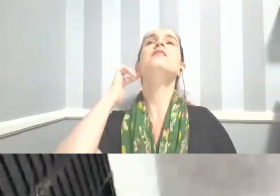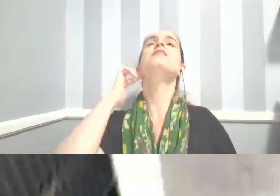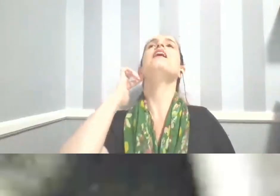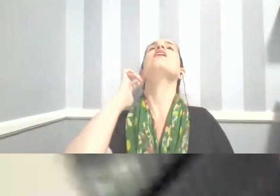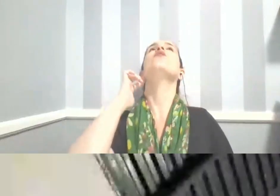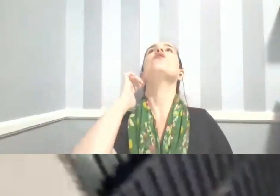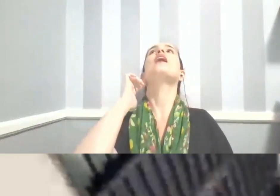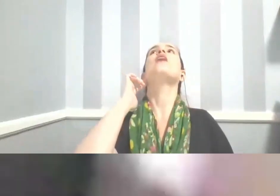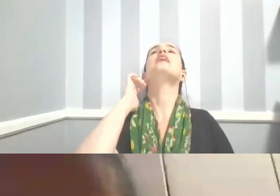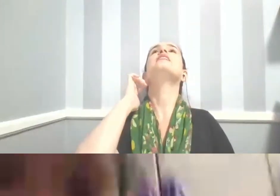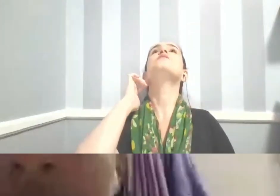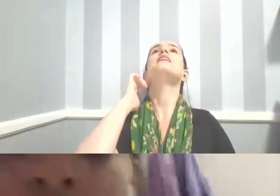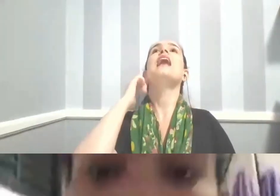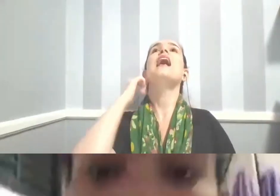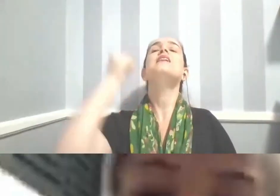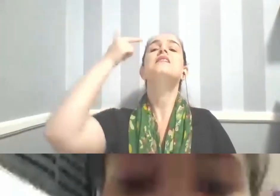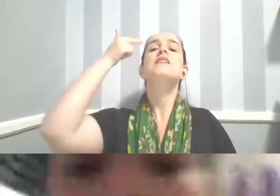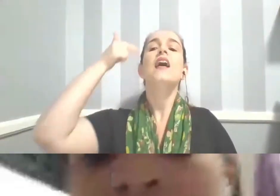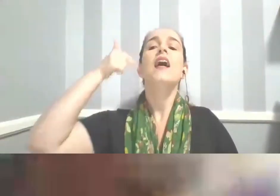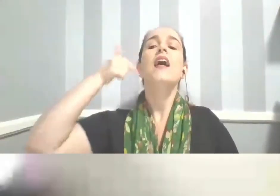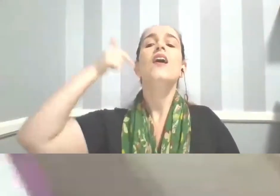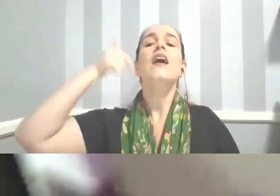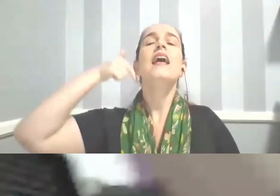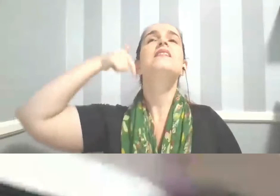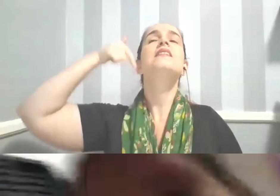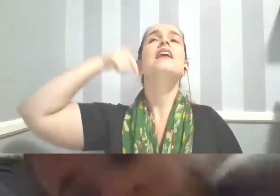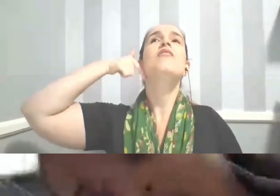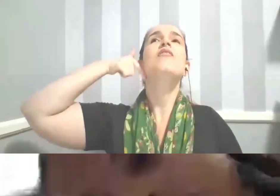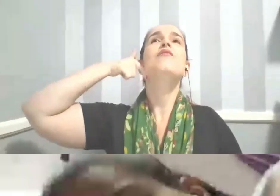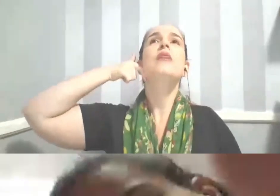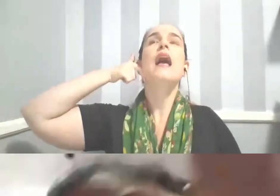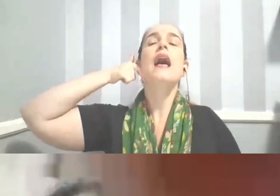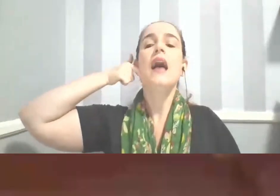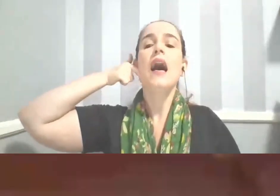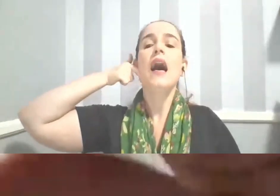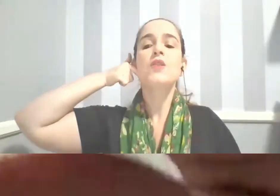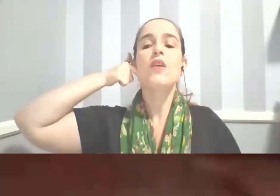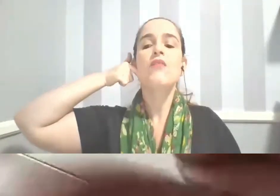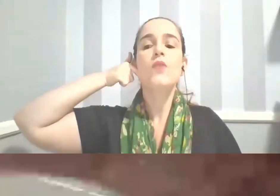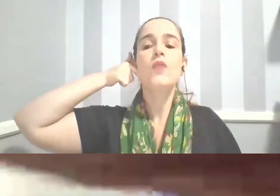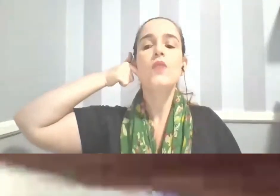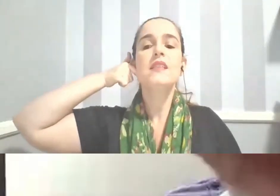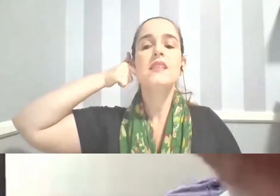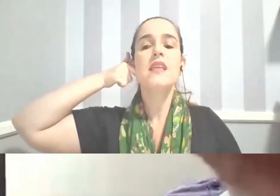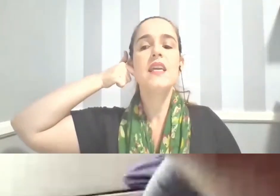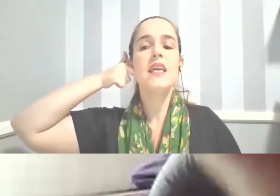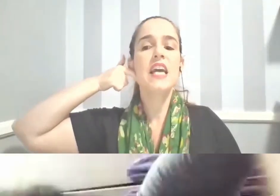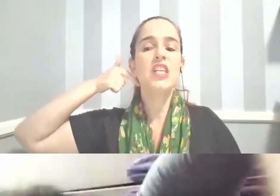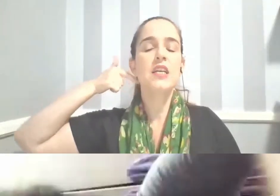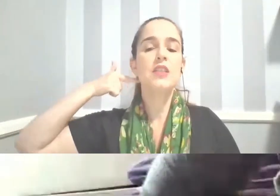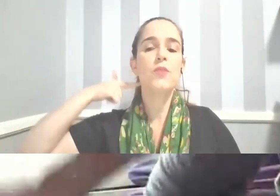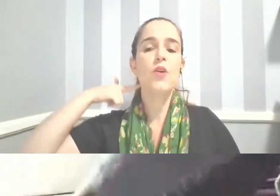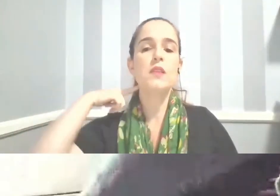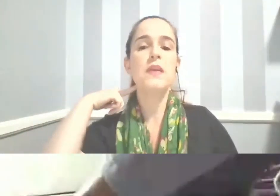Se você colocar o nariz para trás, esse sangue vai voltar, a pessoa vai engolir esse sangue